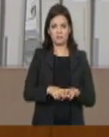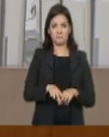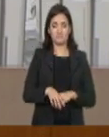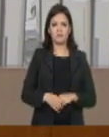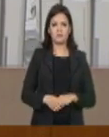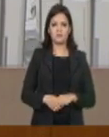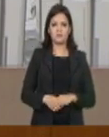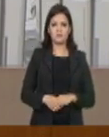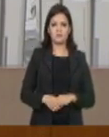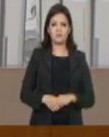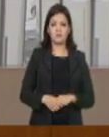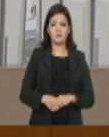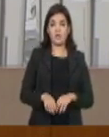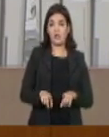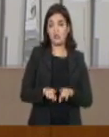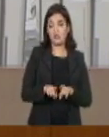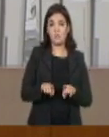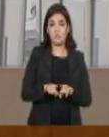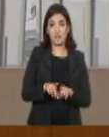inclusive dona de banco,